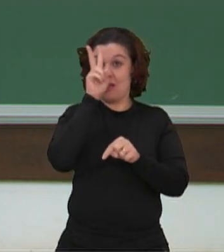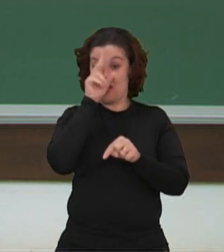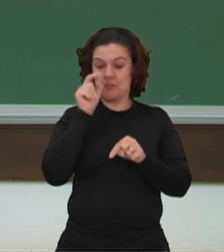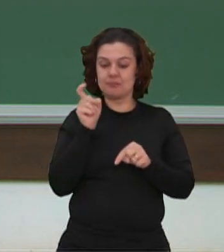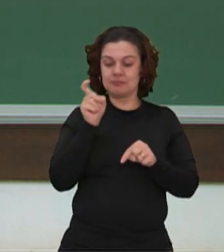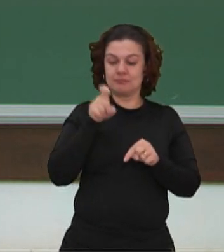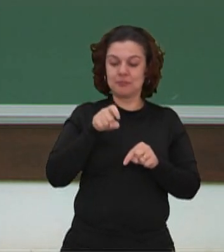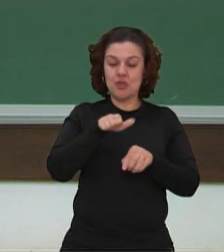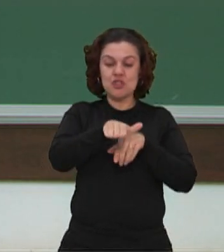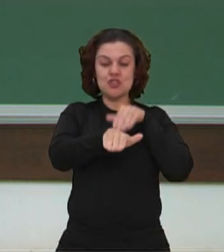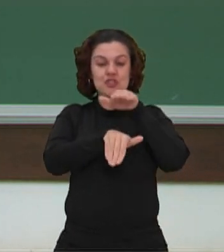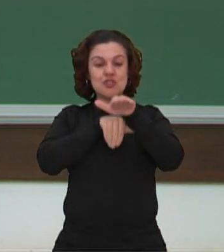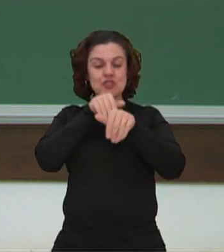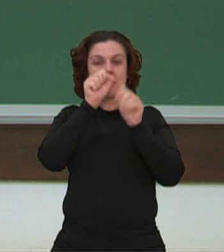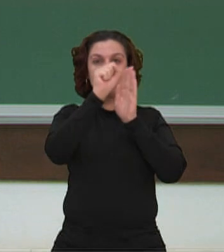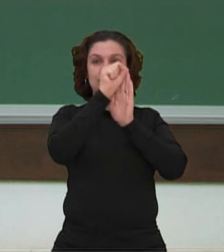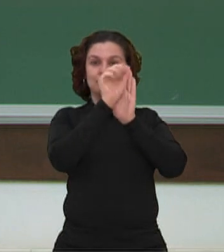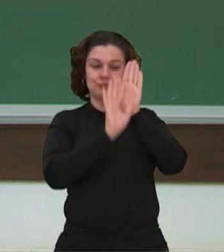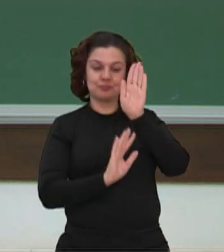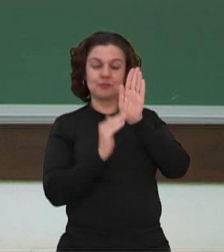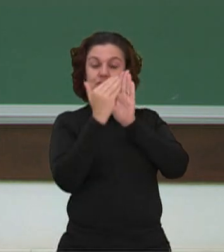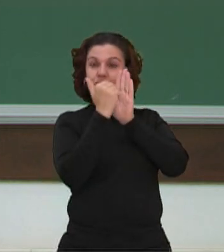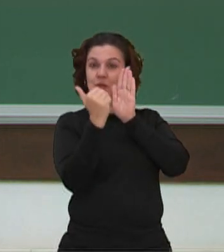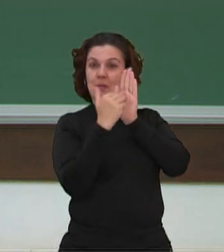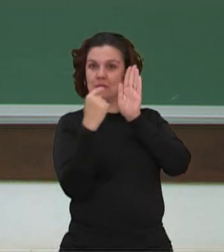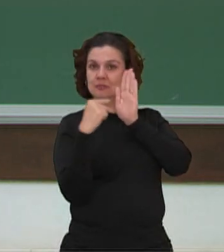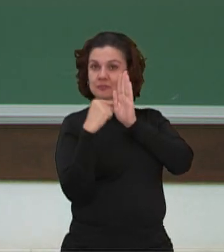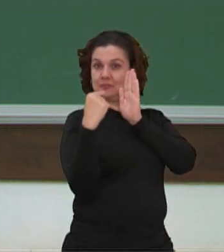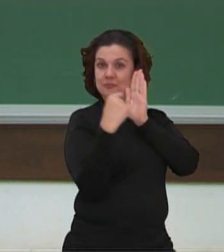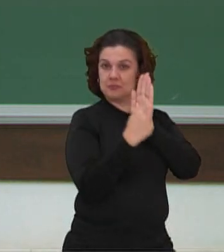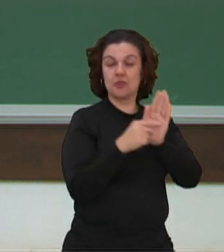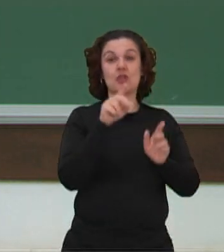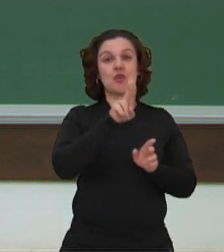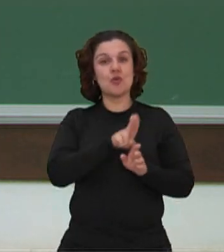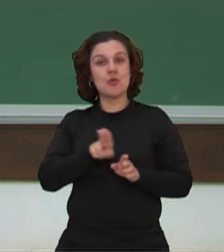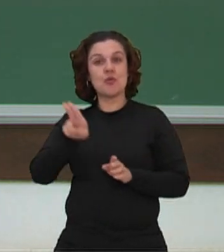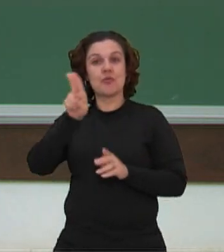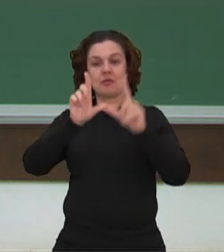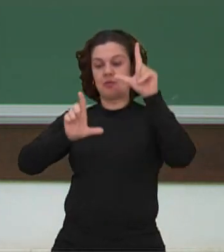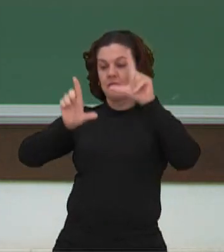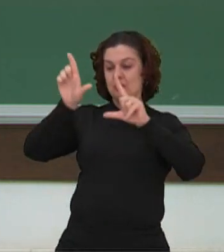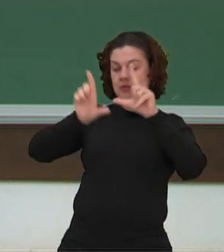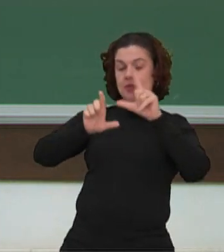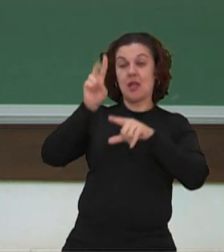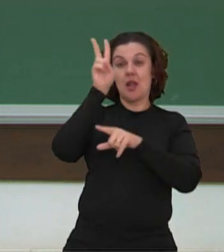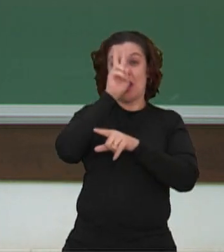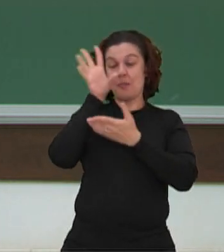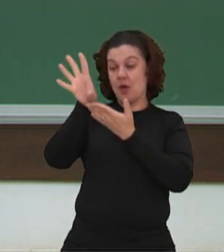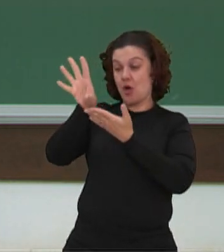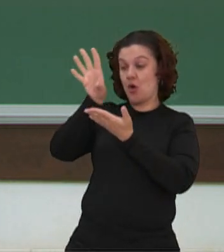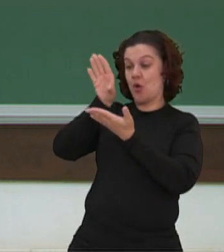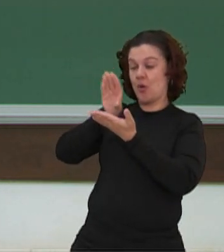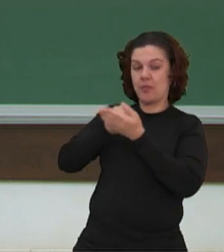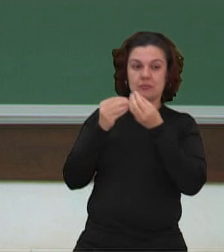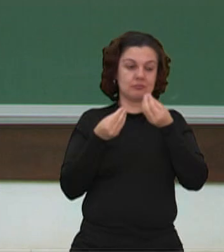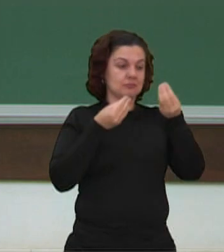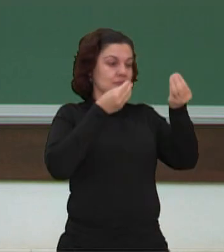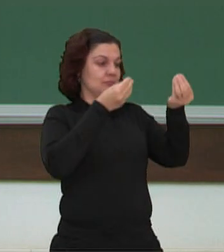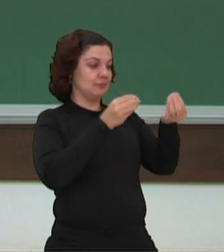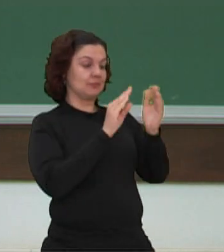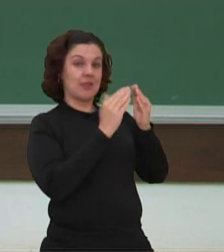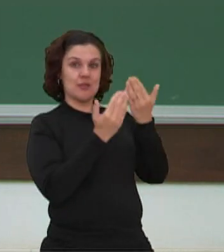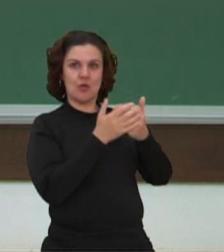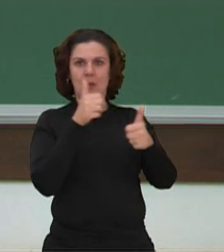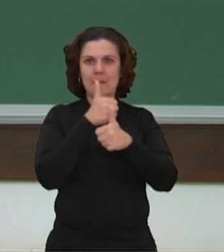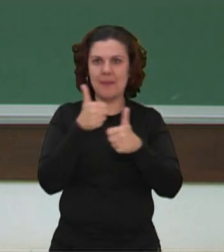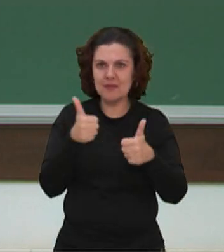no link da chamada, preencher a sua chamada. Você que faz os exercícios pela TV, lembre de apresentar os exercícios à